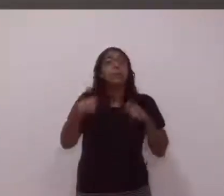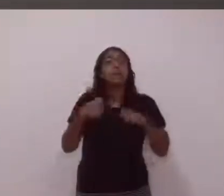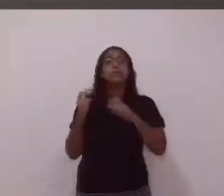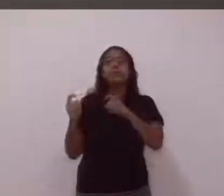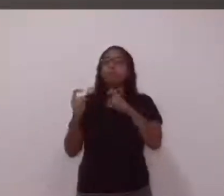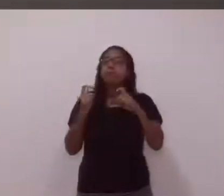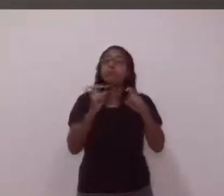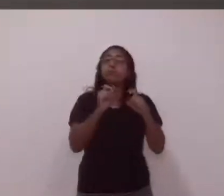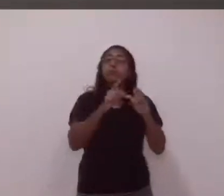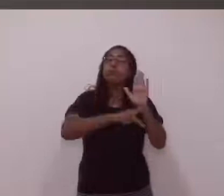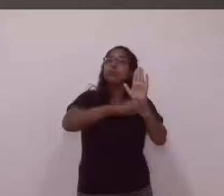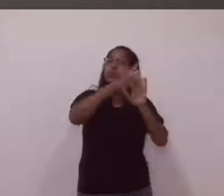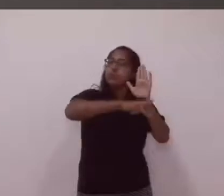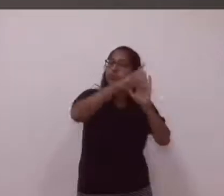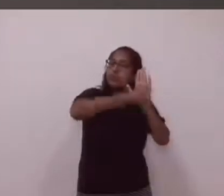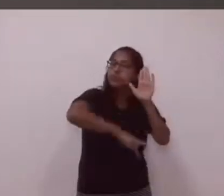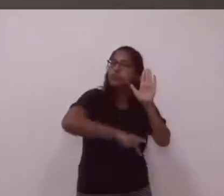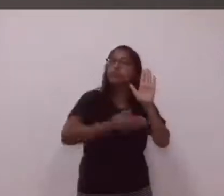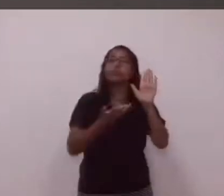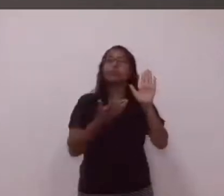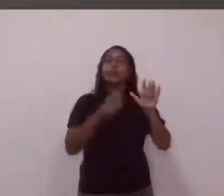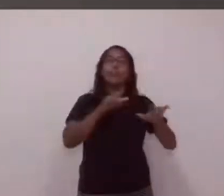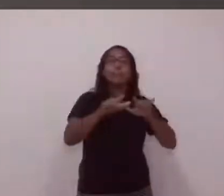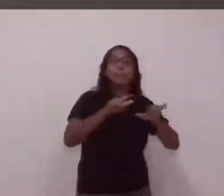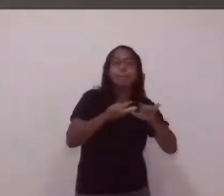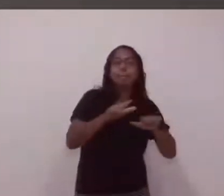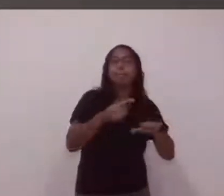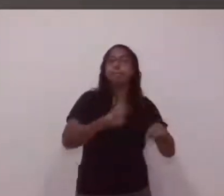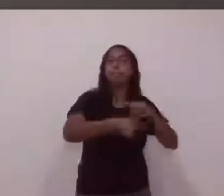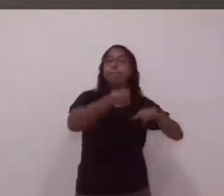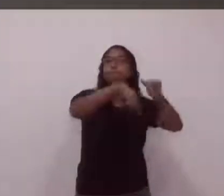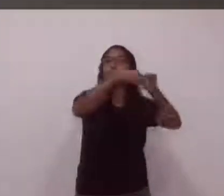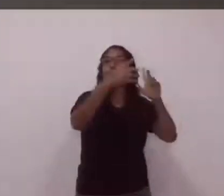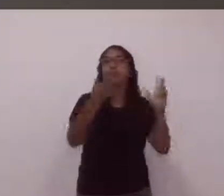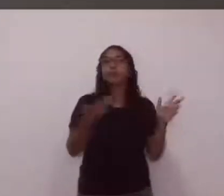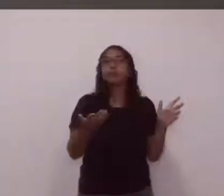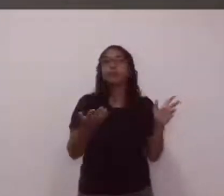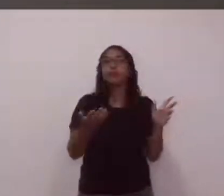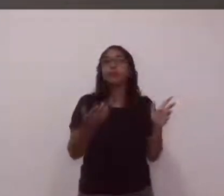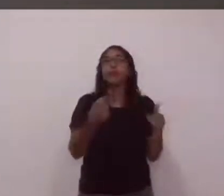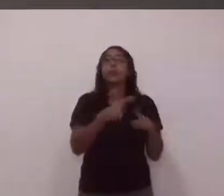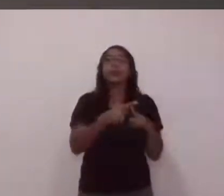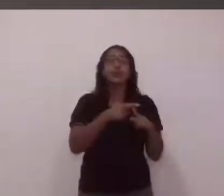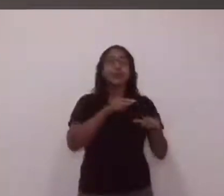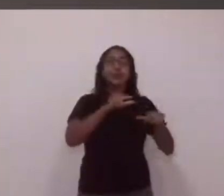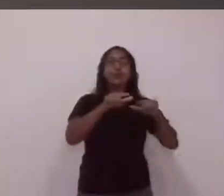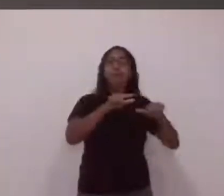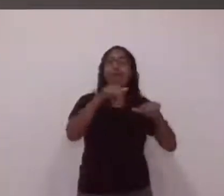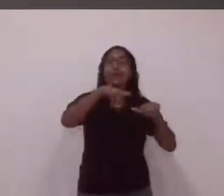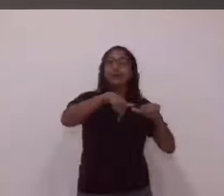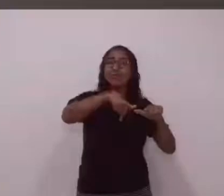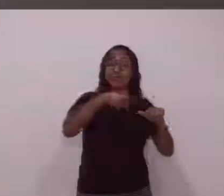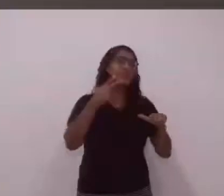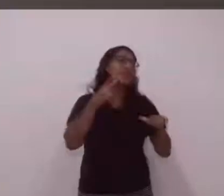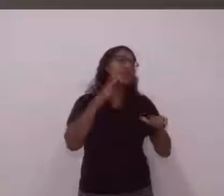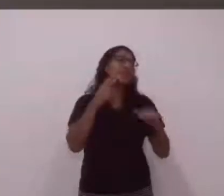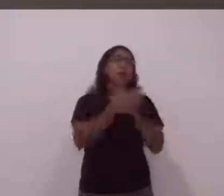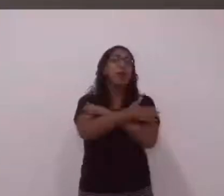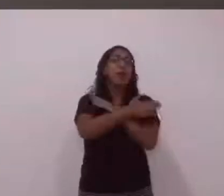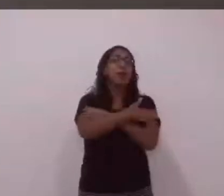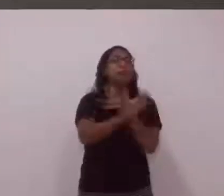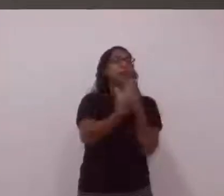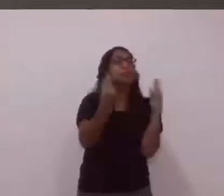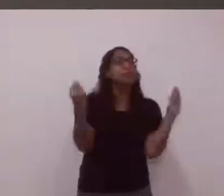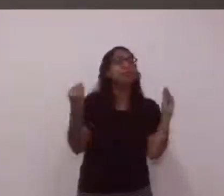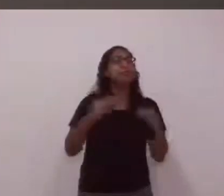projetos geração de emprego que ainda continua muitas pessoas aqui desempregadas eu vou contar